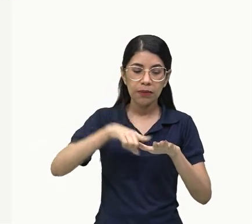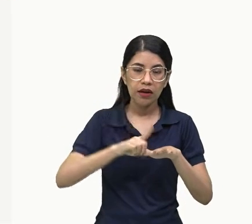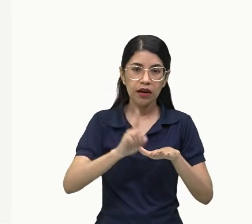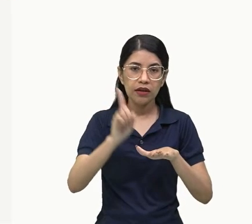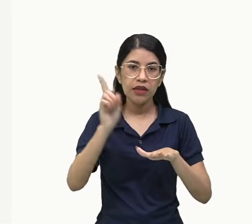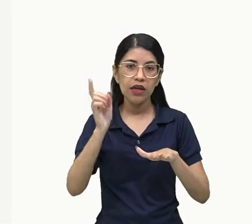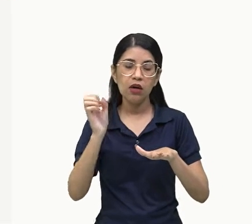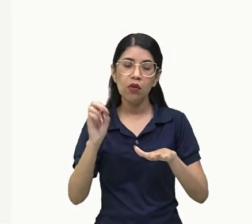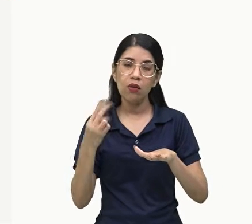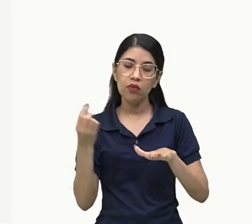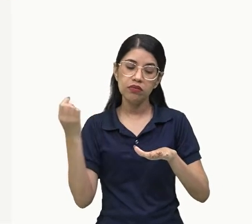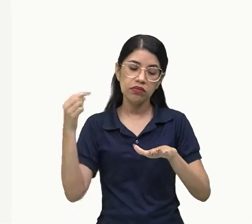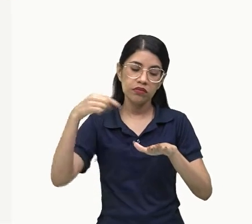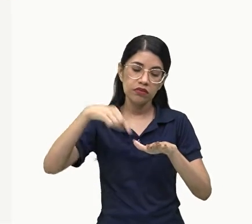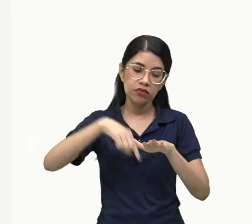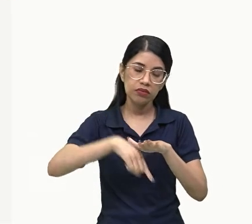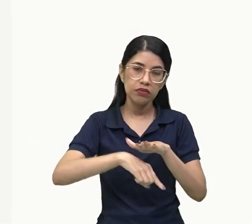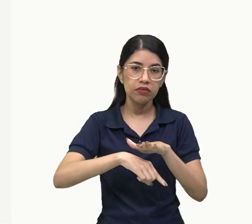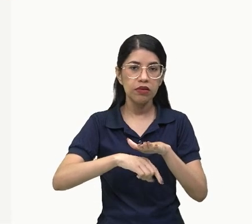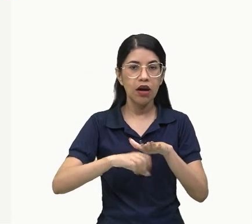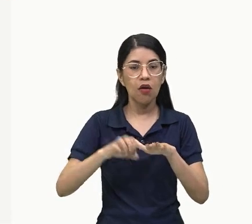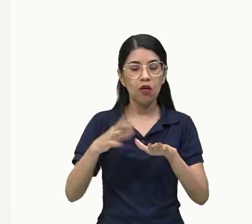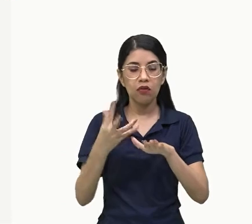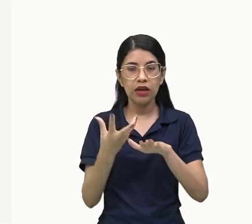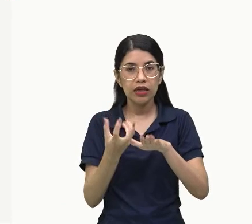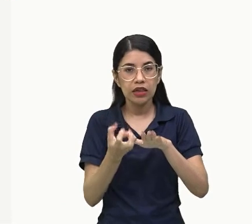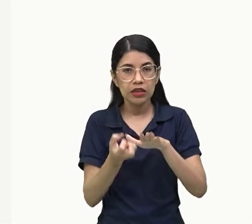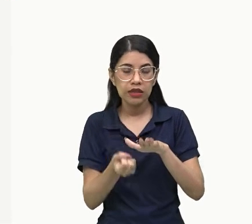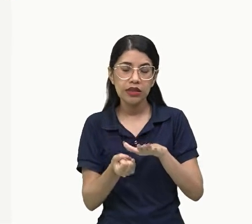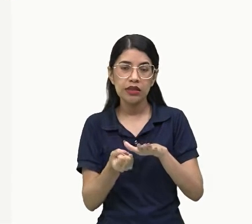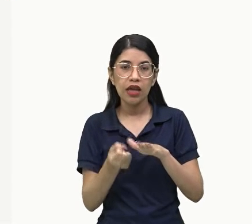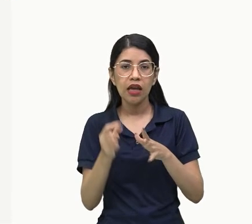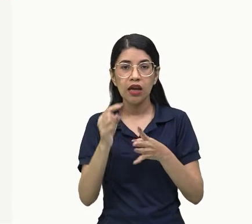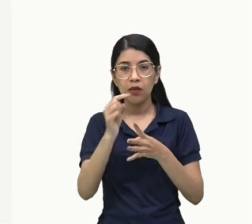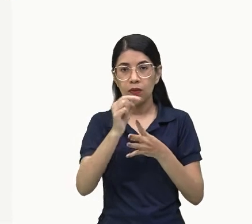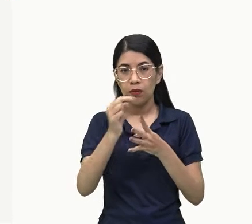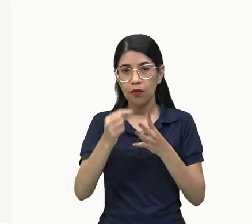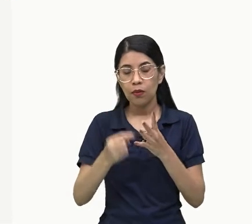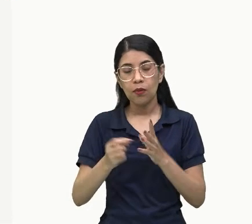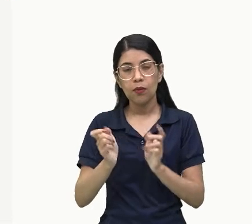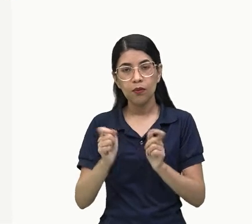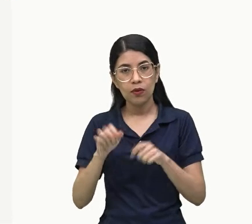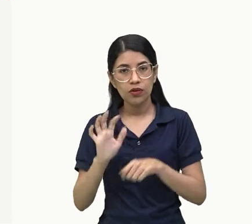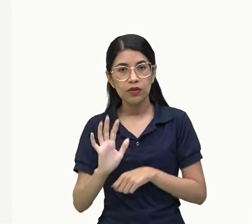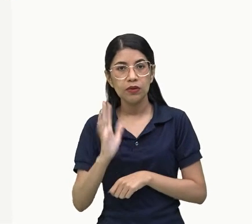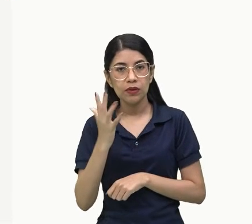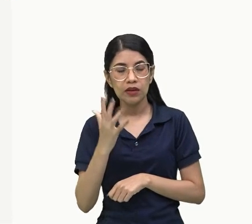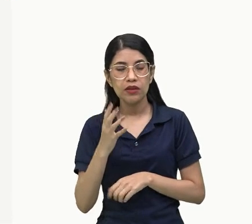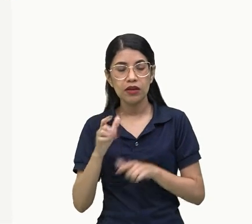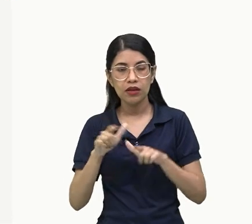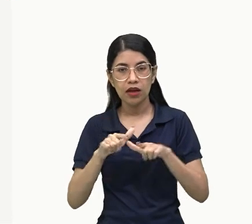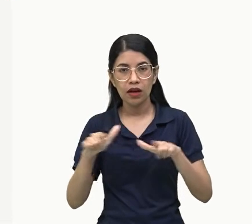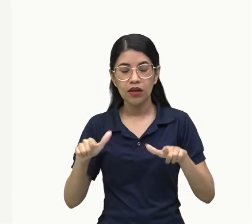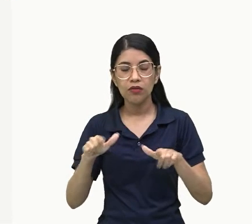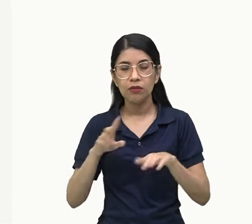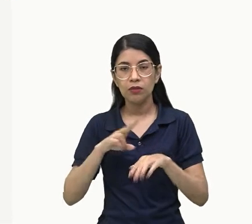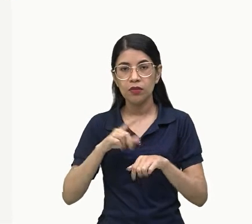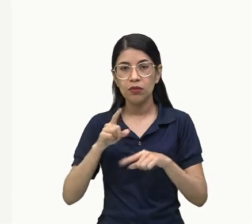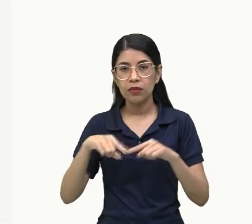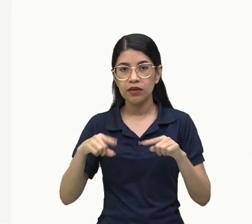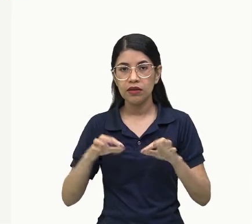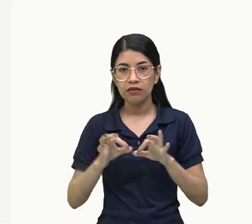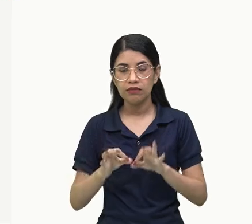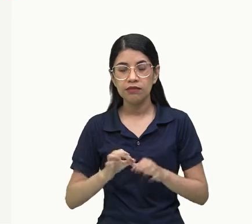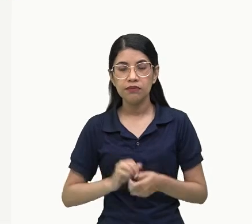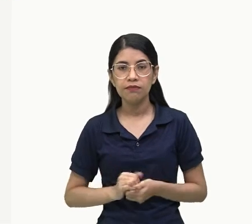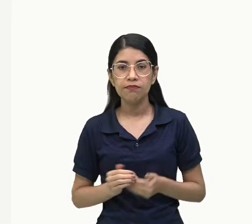E absorção também. É um dos fenômenos que podem acontecer quando a luz incide em um determinado objeto. Muito